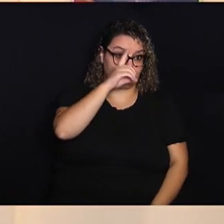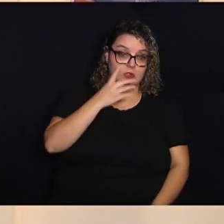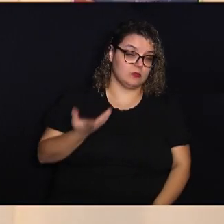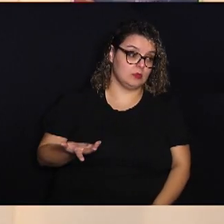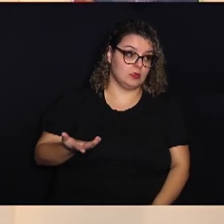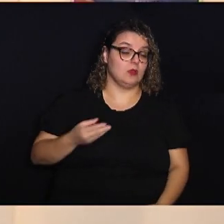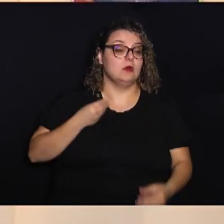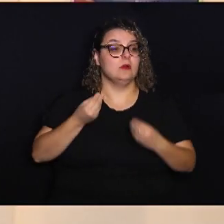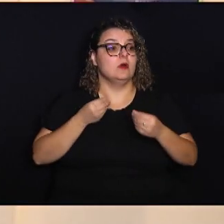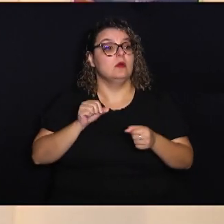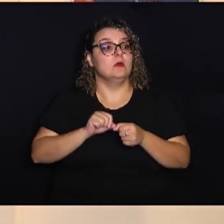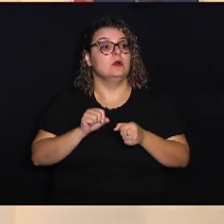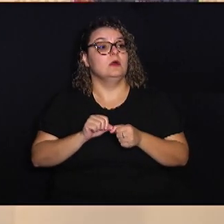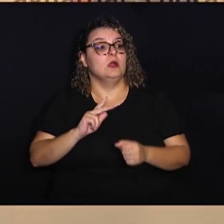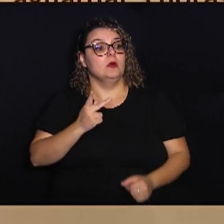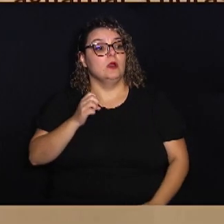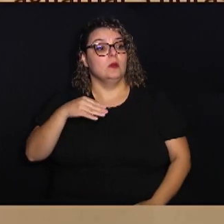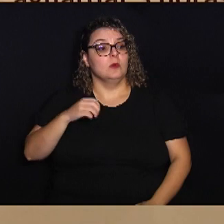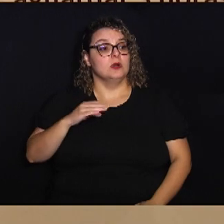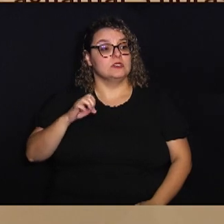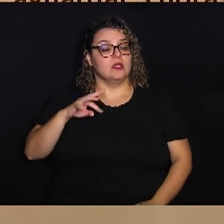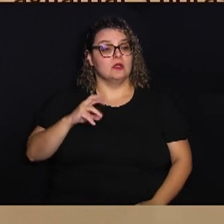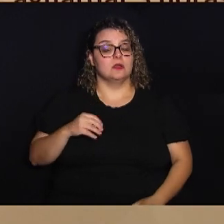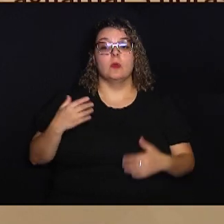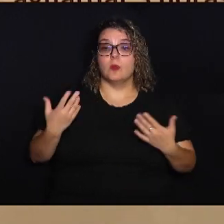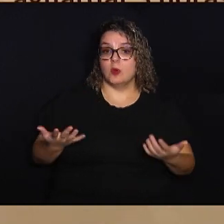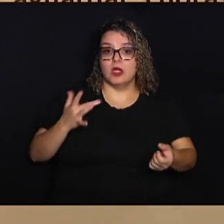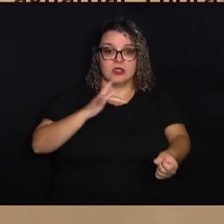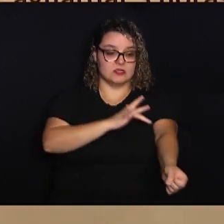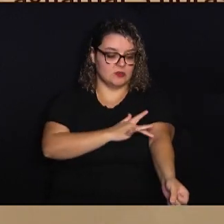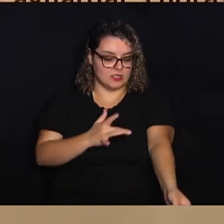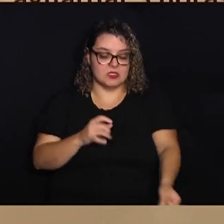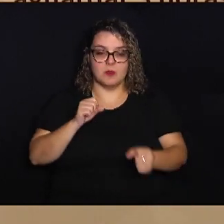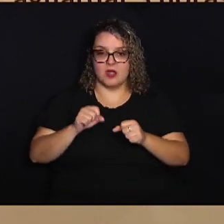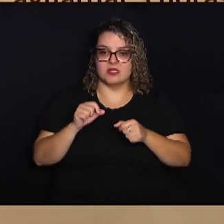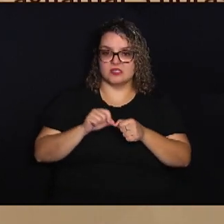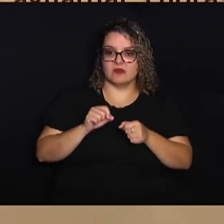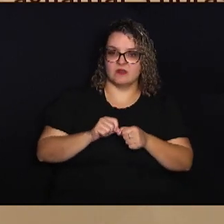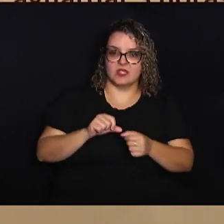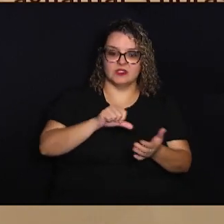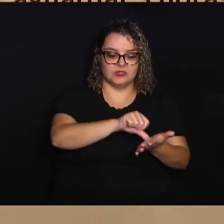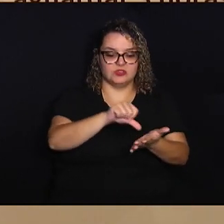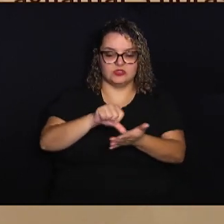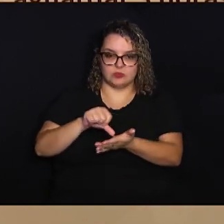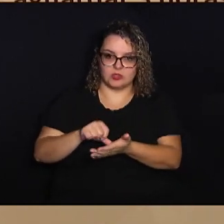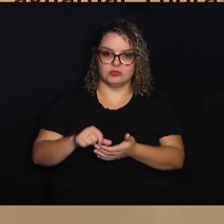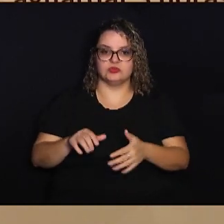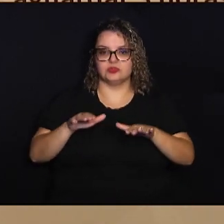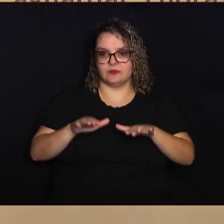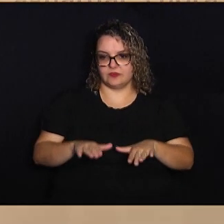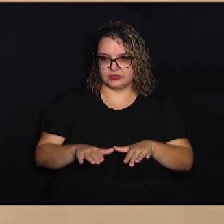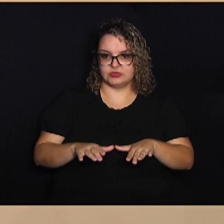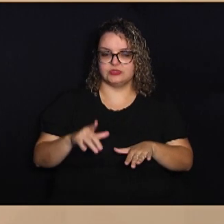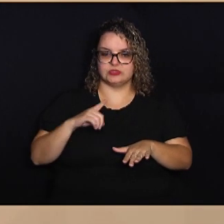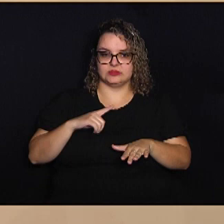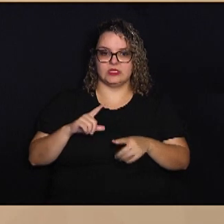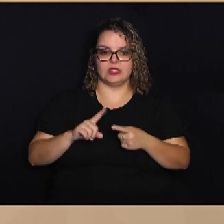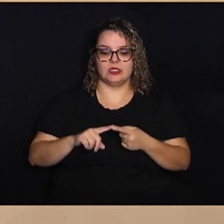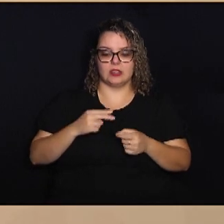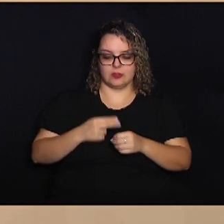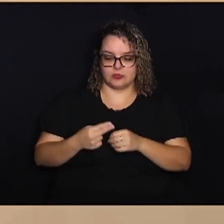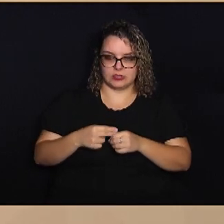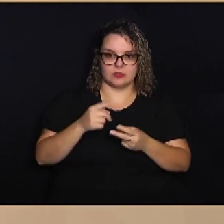da doação e na verdade, até 3 horas, né, que antecedem a doação, evitar alimentos gordurosos, mas é importante sempre